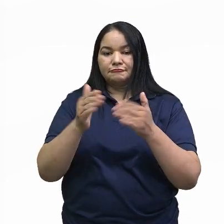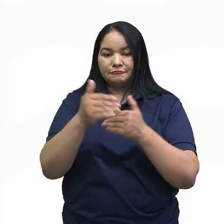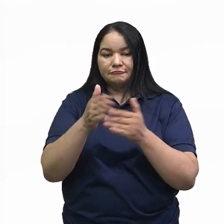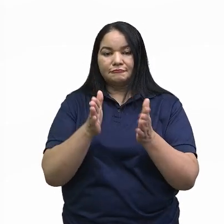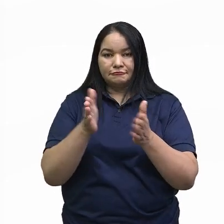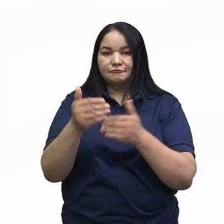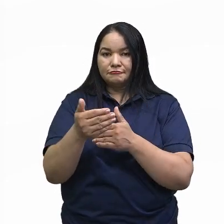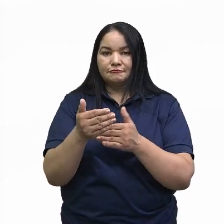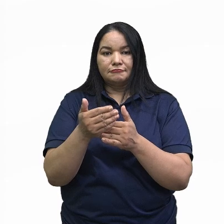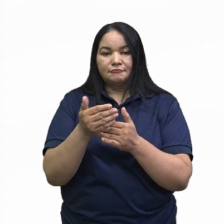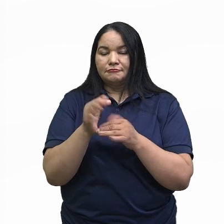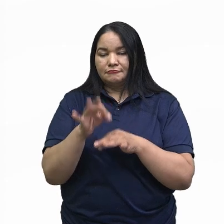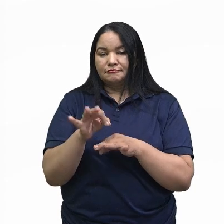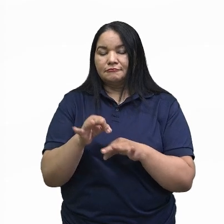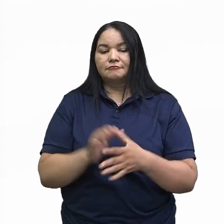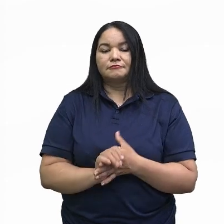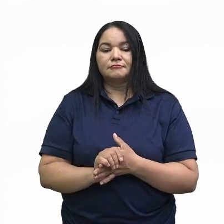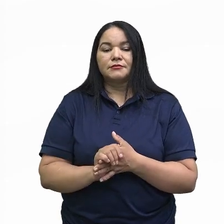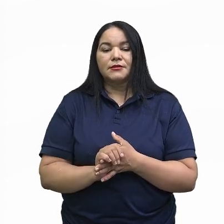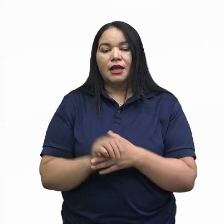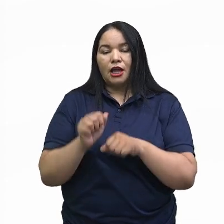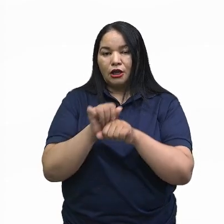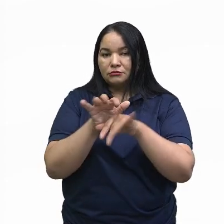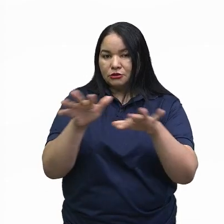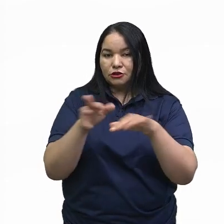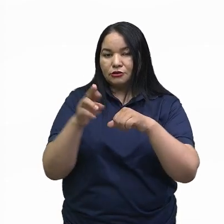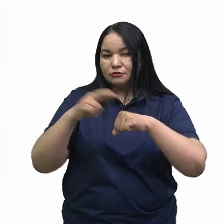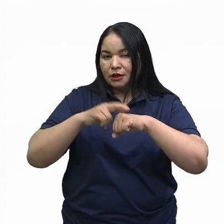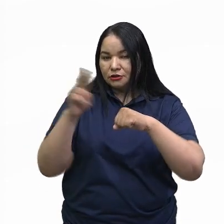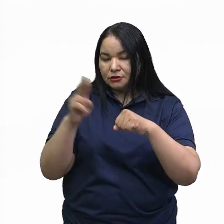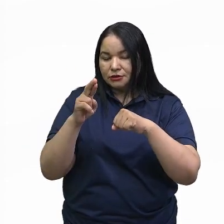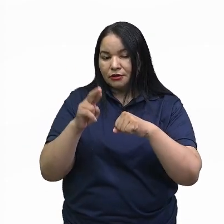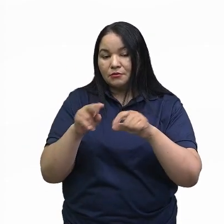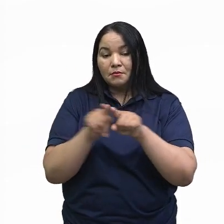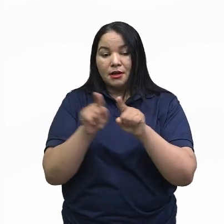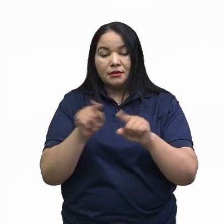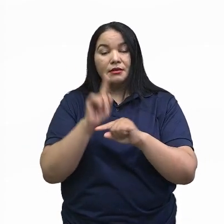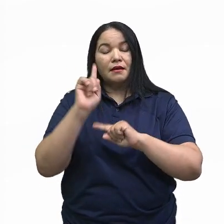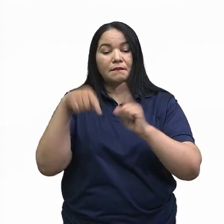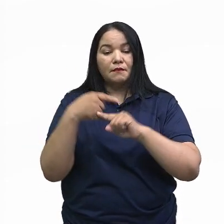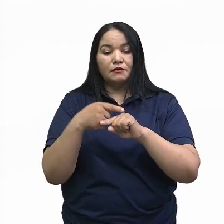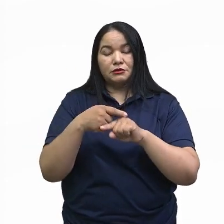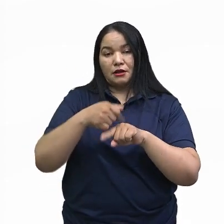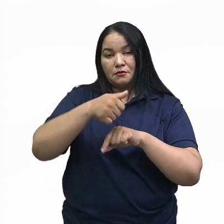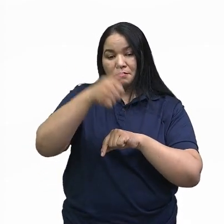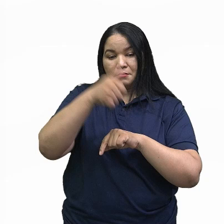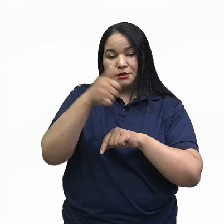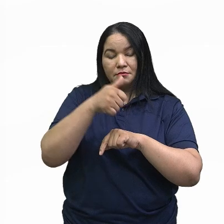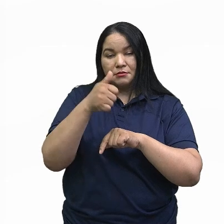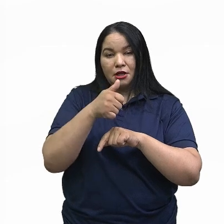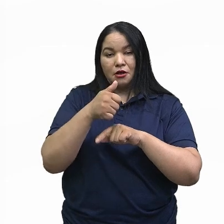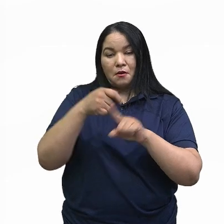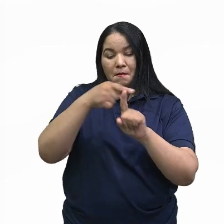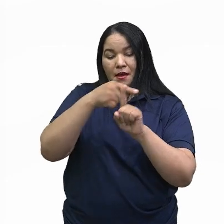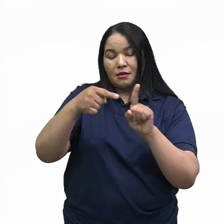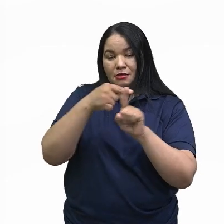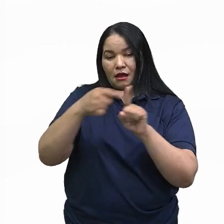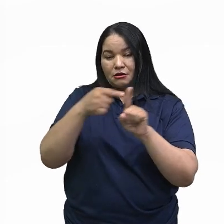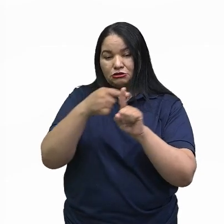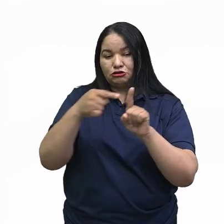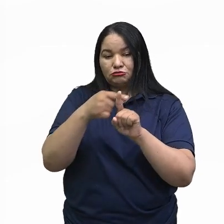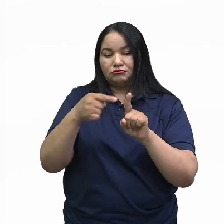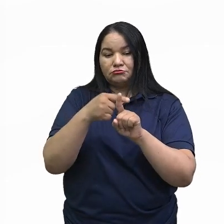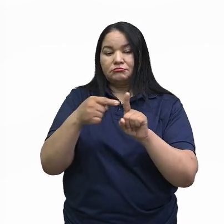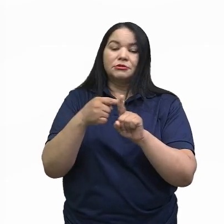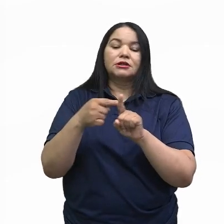estivesse emitindo as radiações, tá? Aí, o que acontece, né? Nós temos o primeiro momento de meia-vida, tá lá